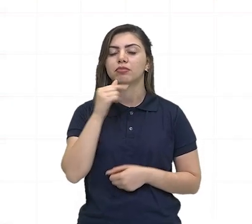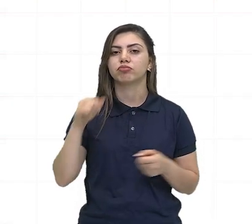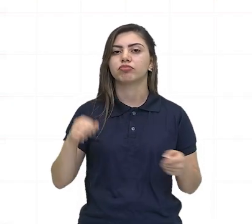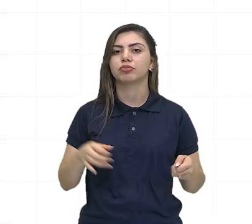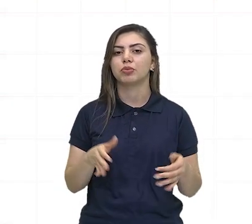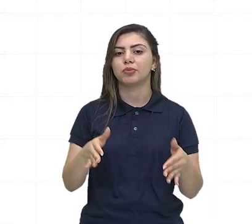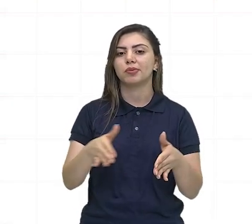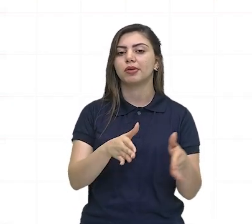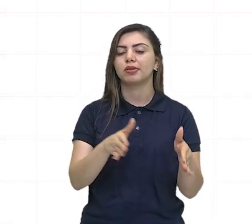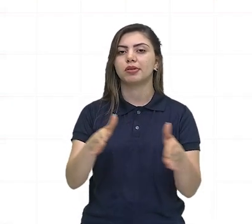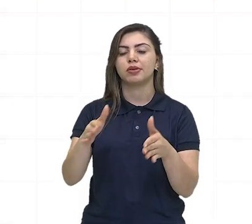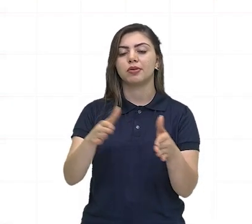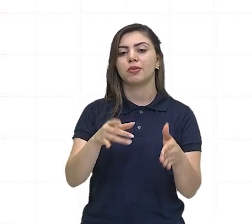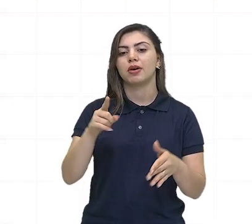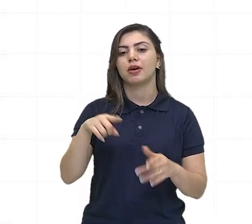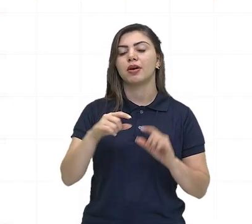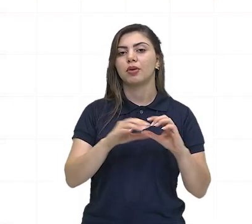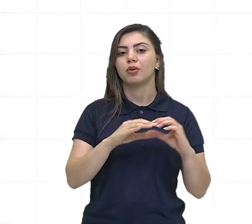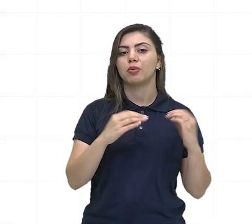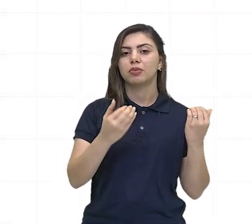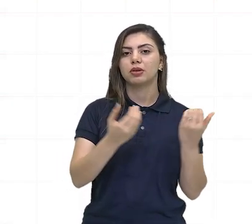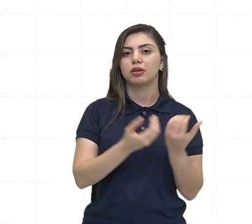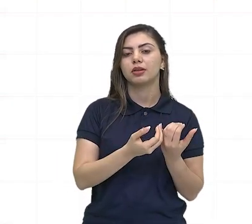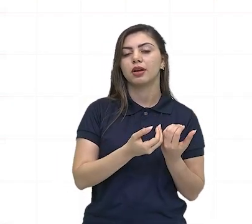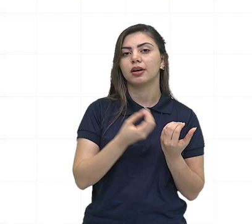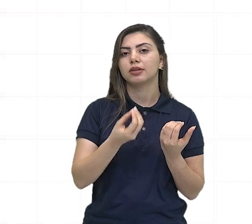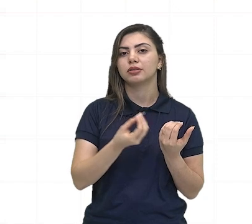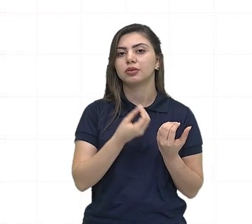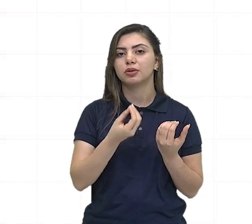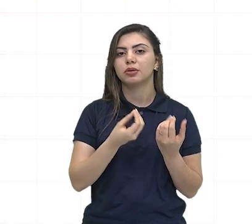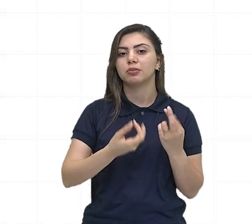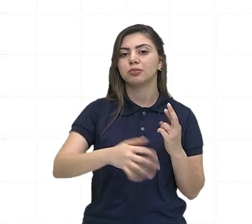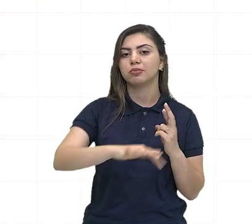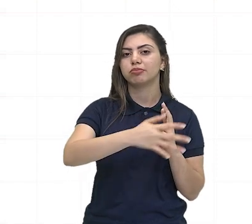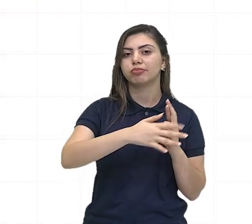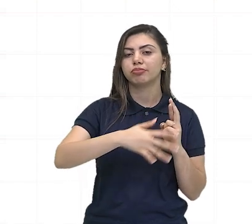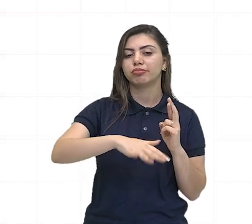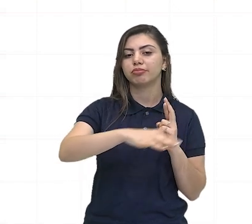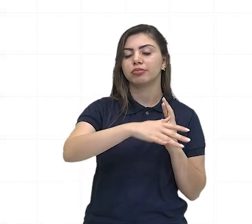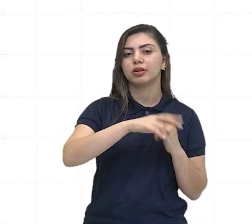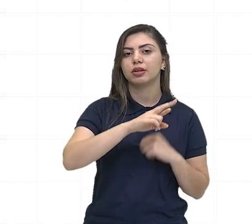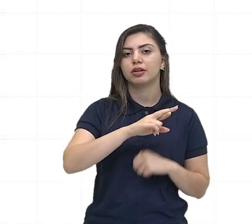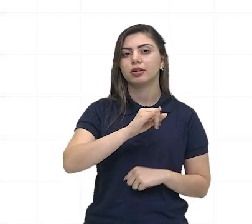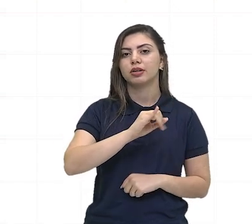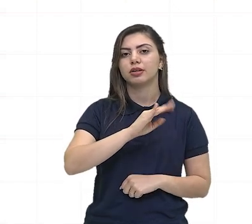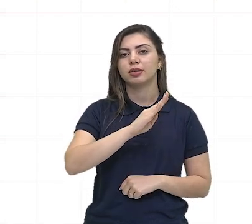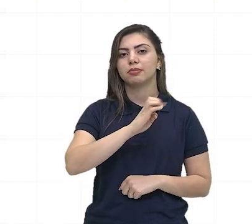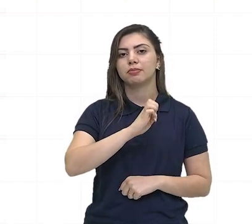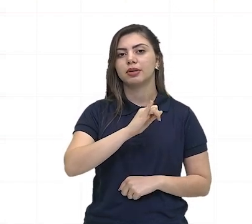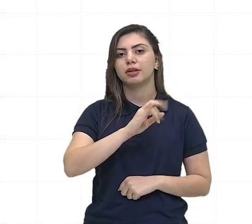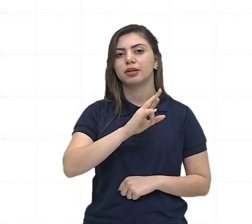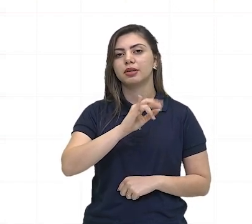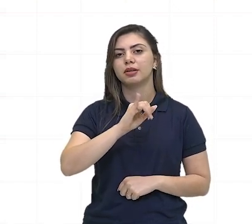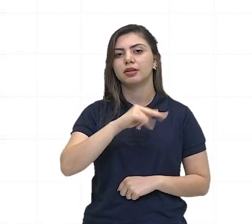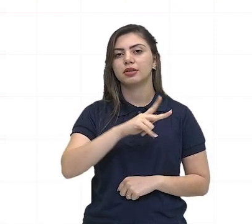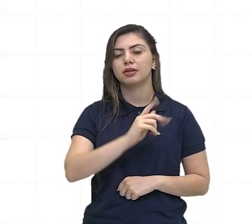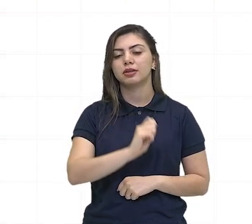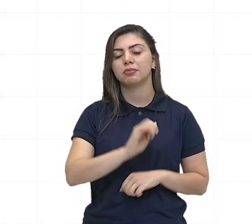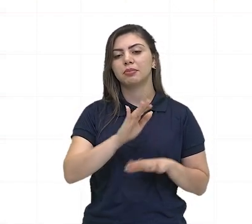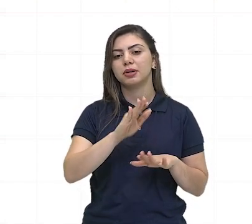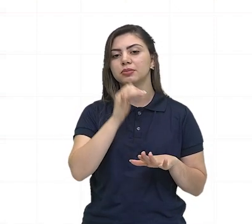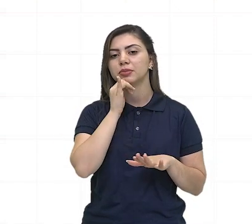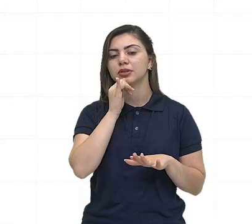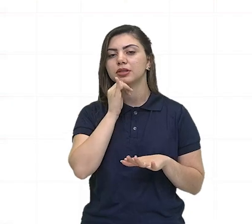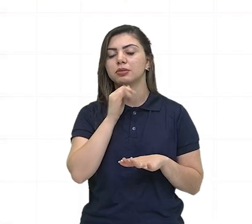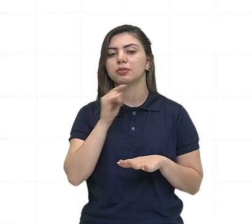são chamadas de comunidades ribeirinhas. Nas comunidades rurais, os indivíduos ou